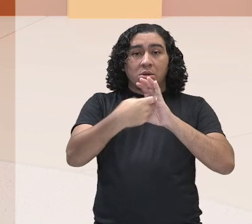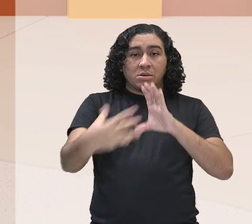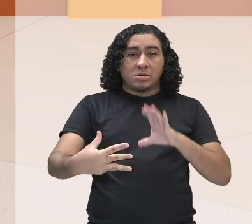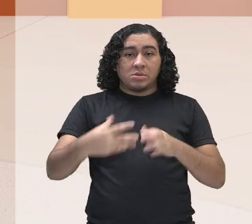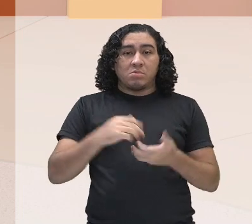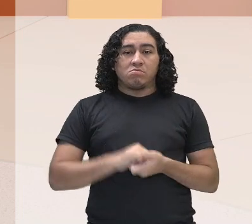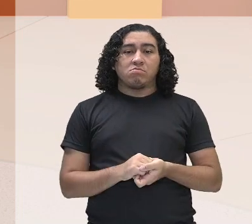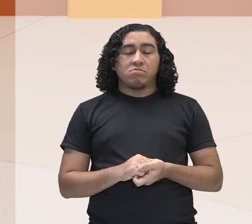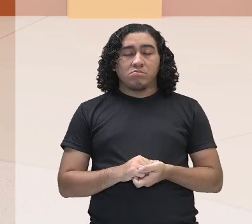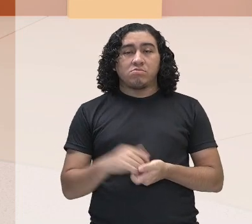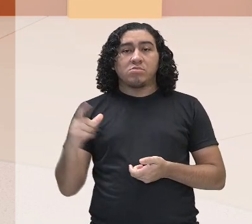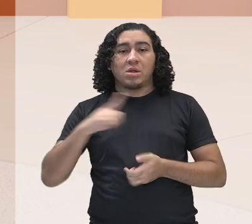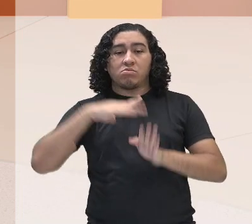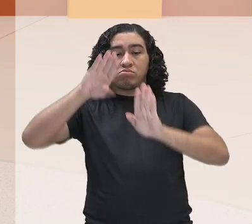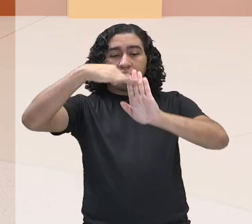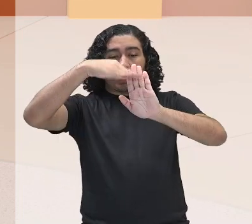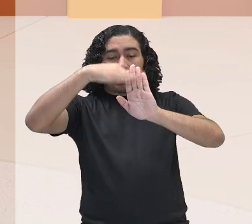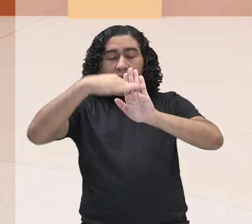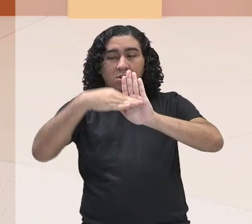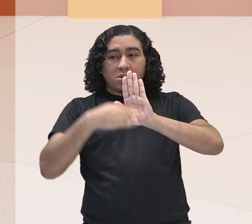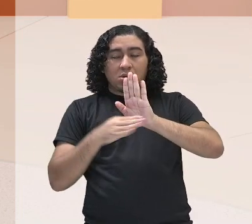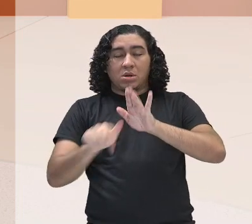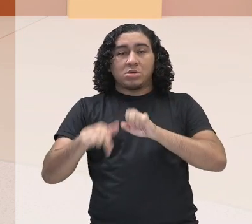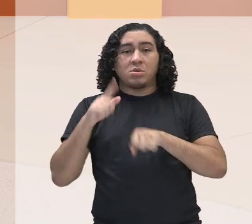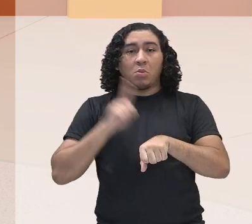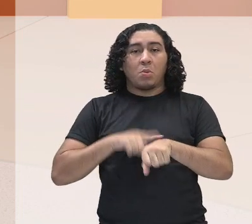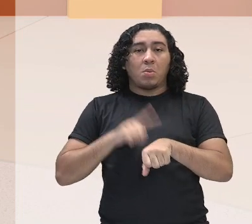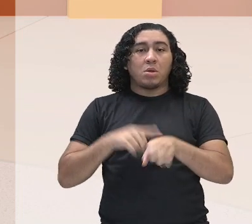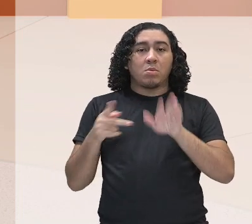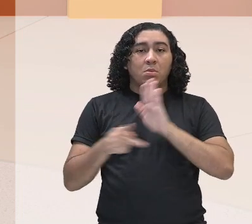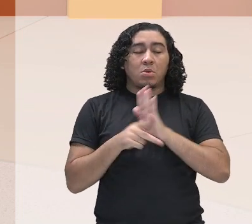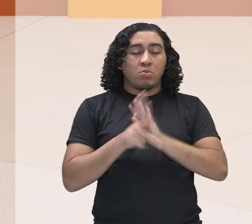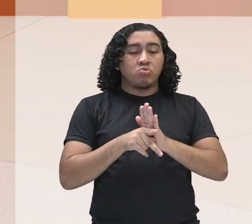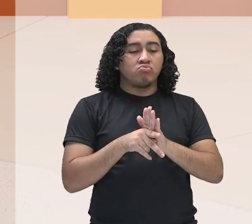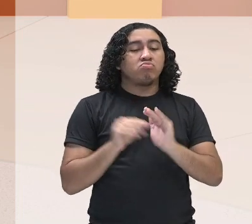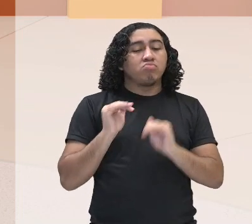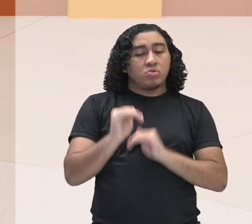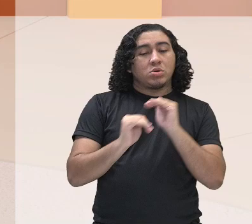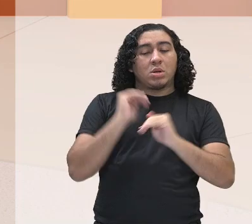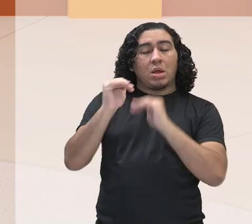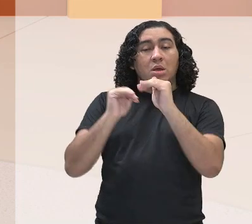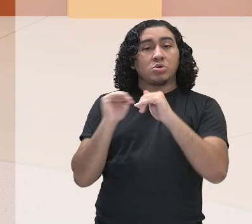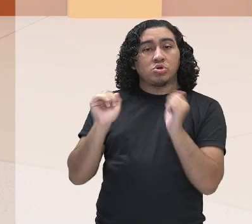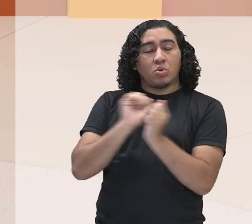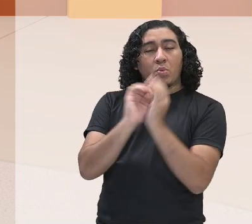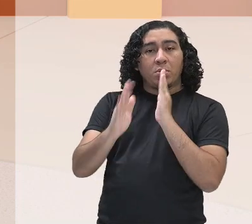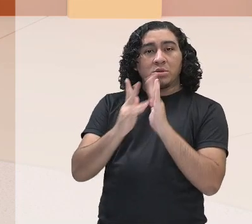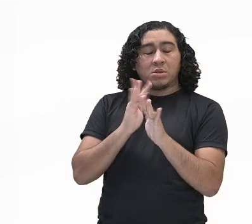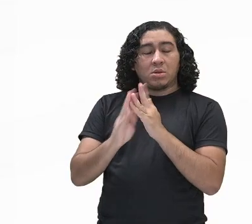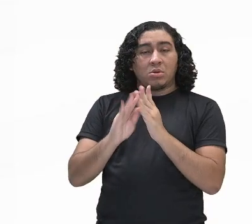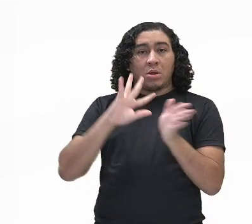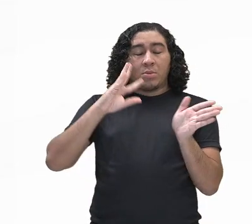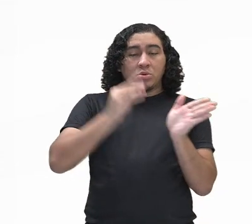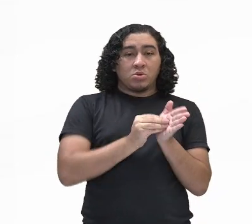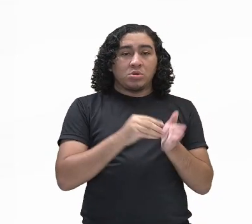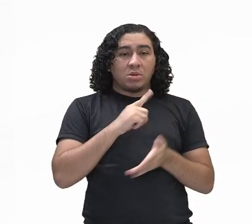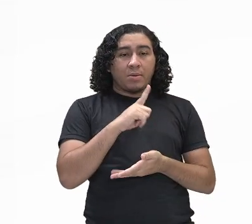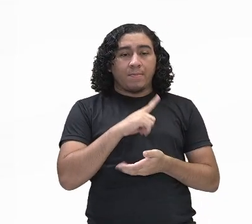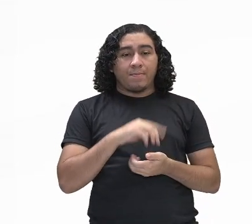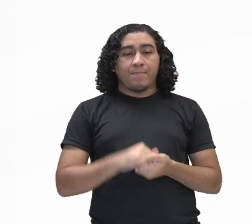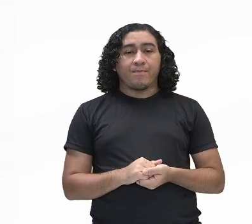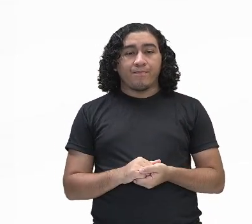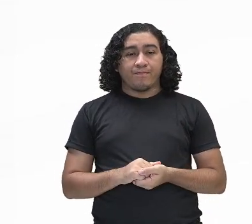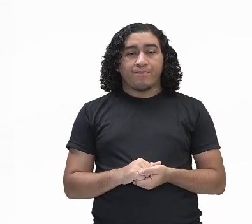que classificou esse momento, né, nesse processo de urbanização da Amazônia. Aí nós temos, durante